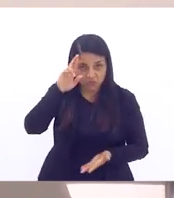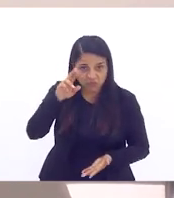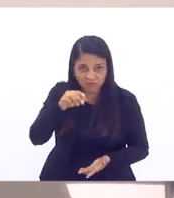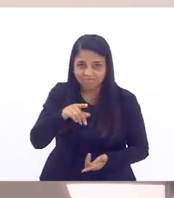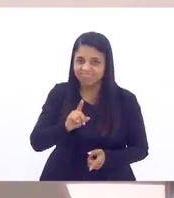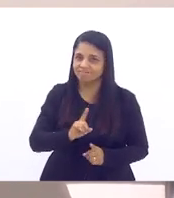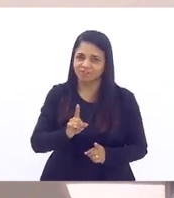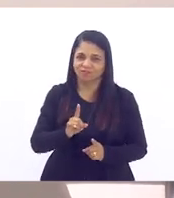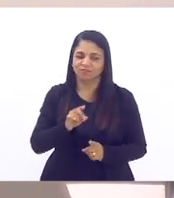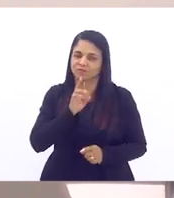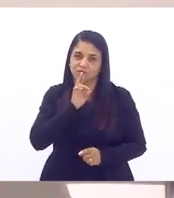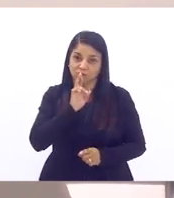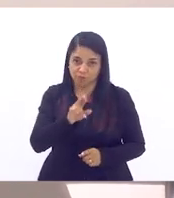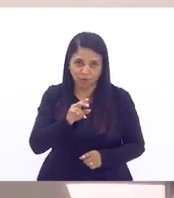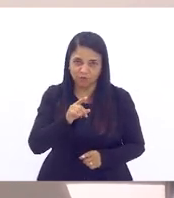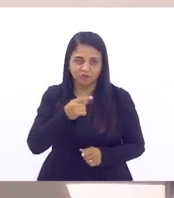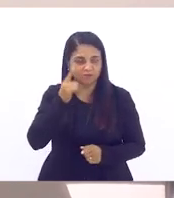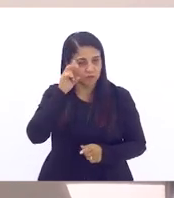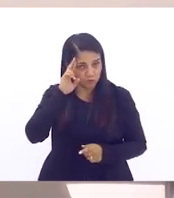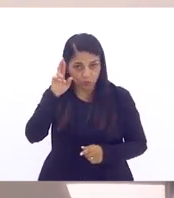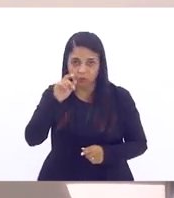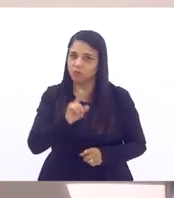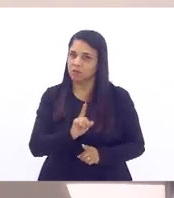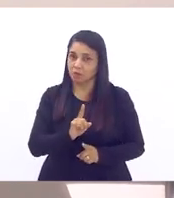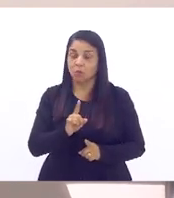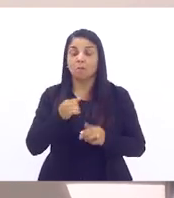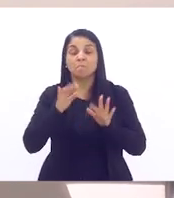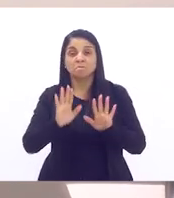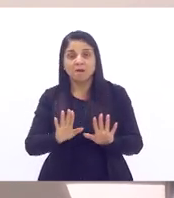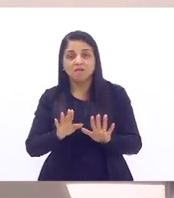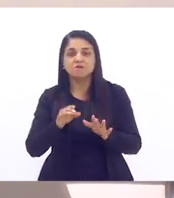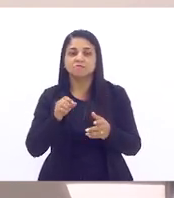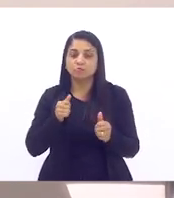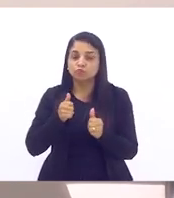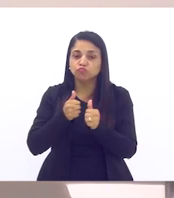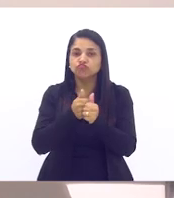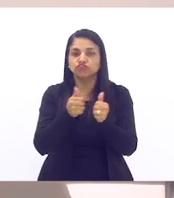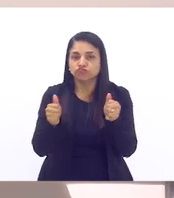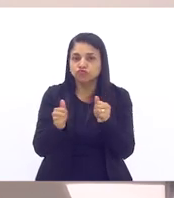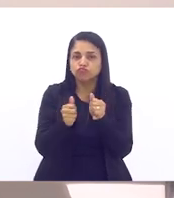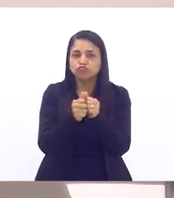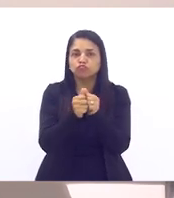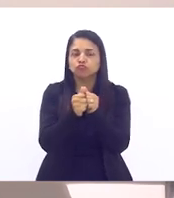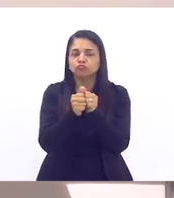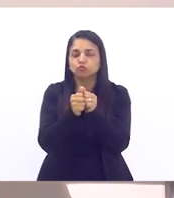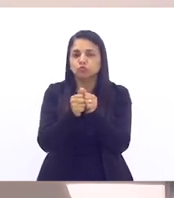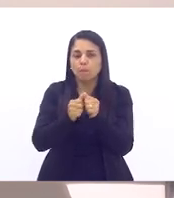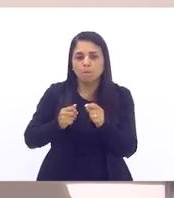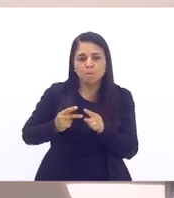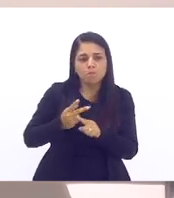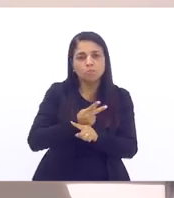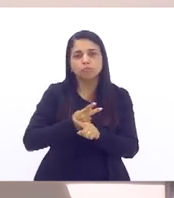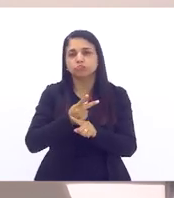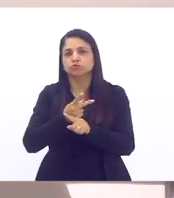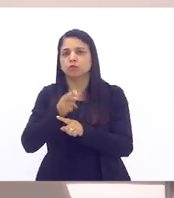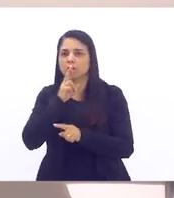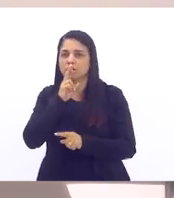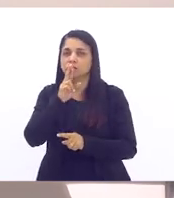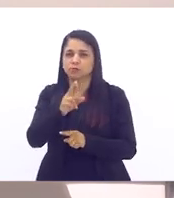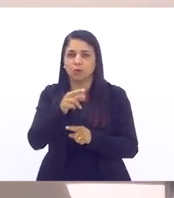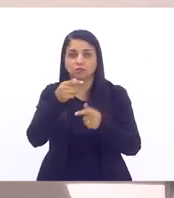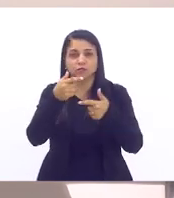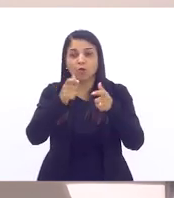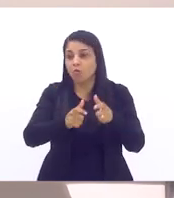Mas uma coisa eu vou te dizer que nós vamos juntos buscar a resposta aonde for preciso tá bom